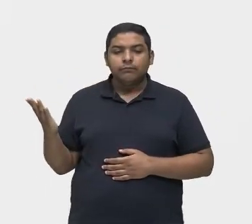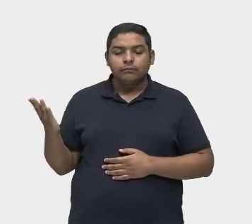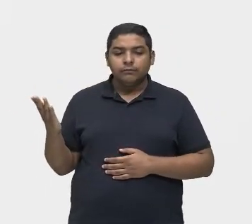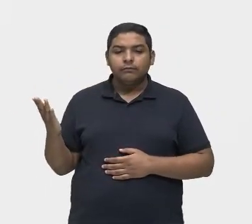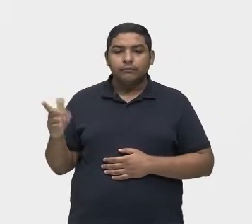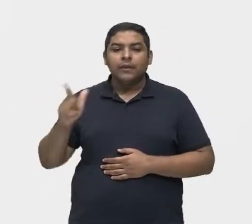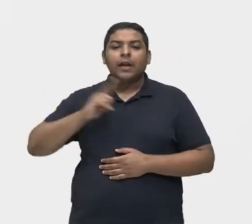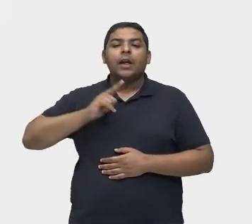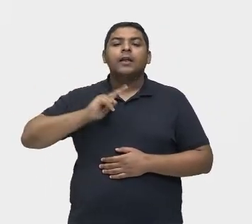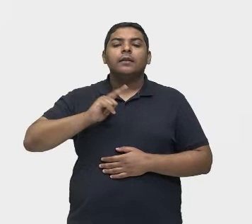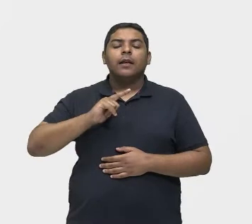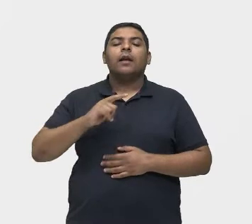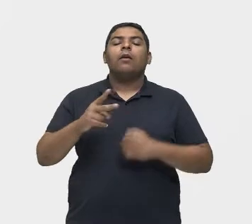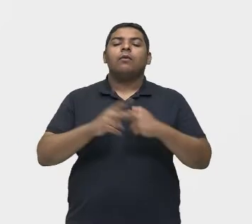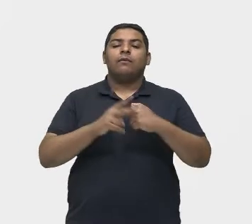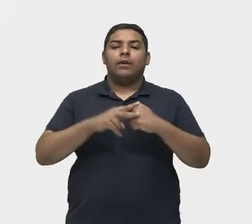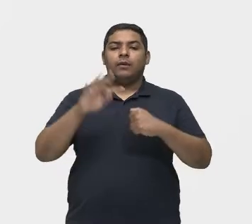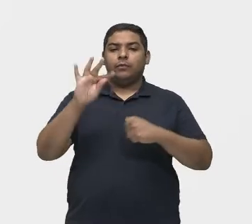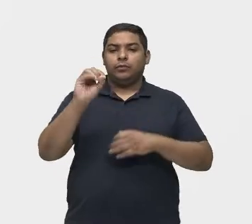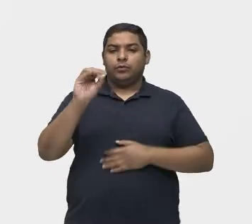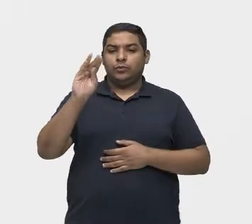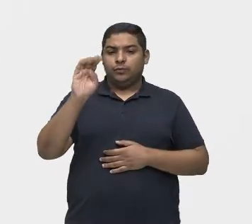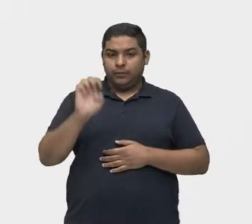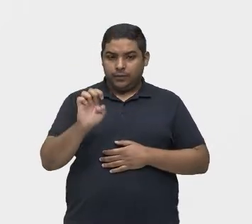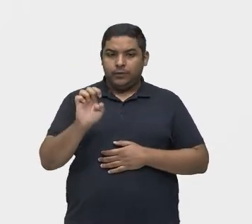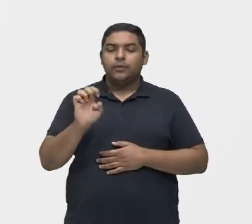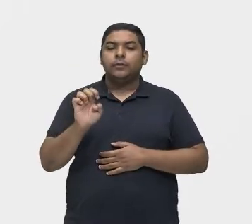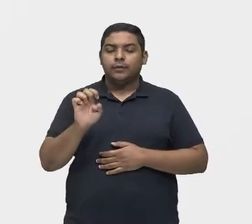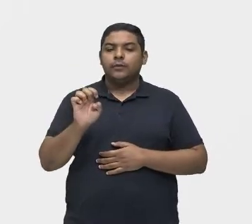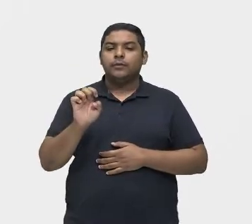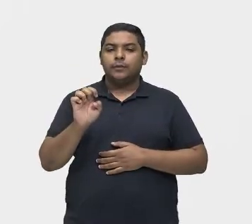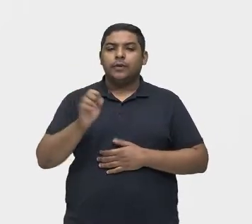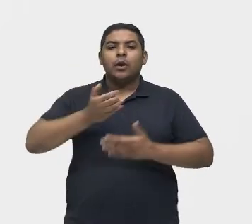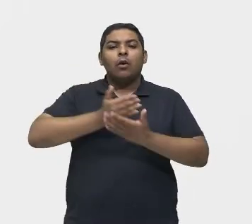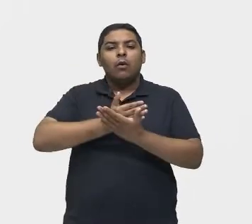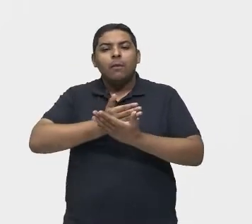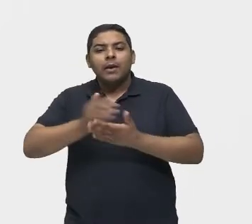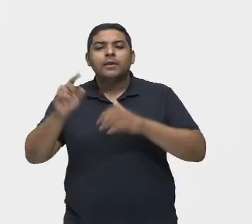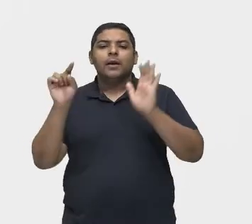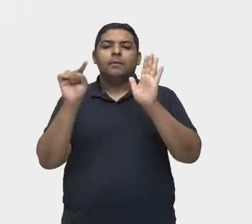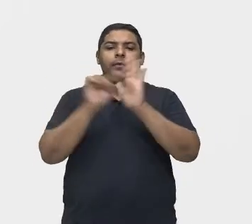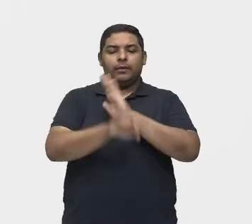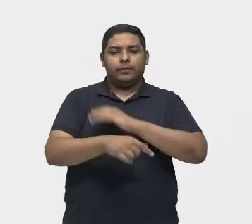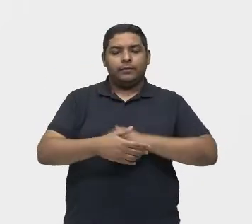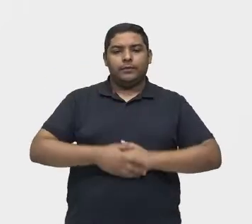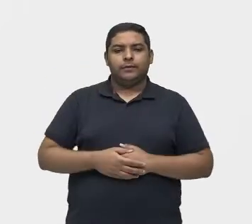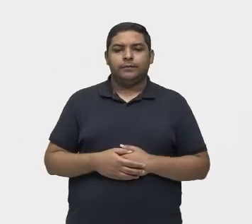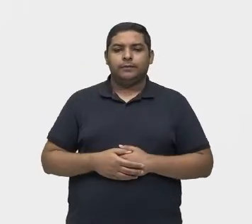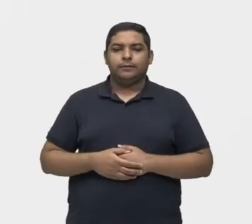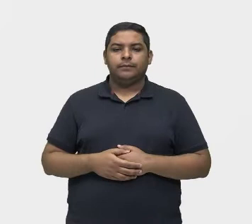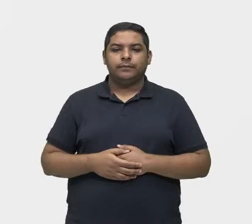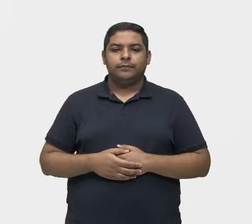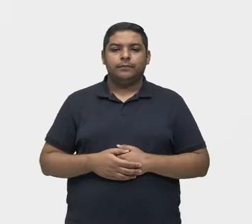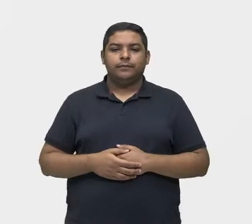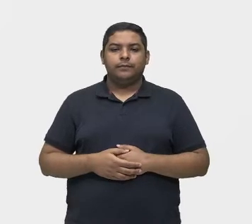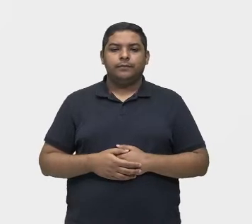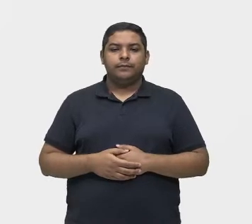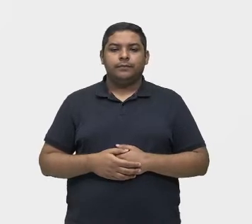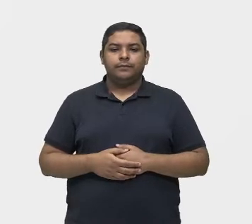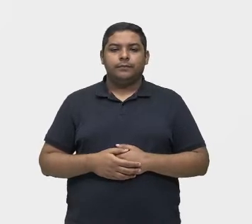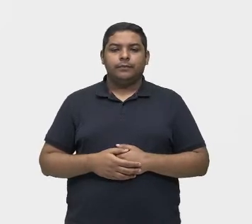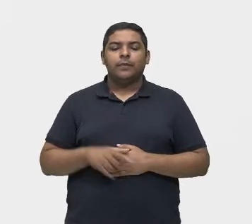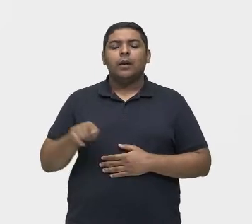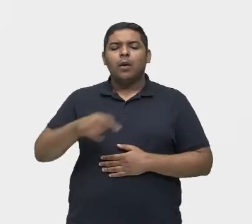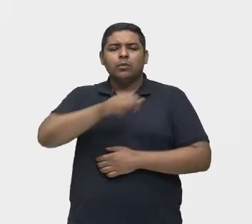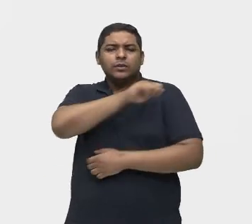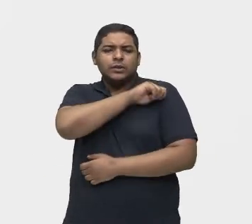o verbo to be, no passado, sua forma interrogativa. Olha só, were iniciando a pergunta. Were the students in the museum? Os